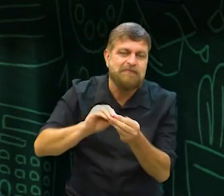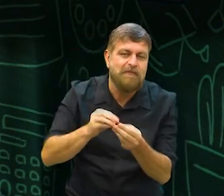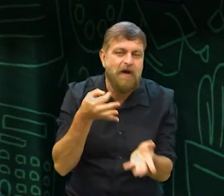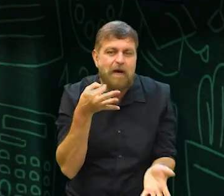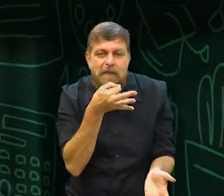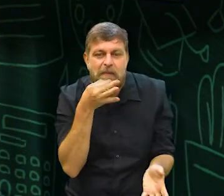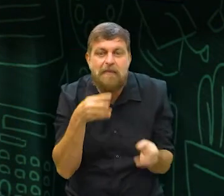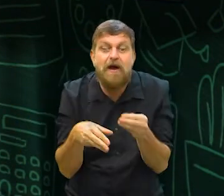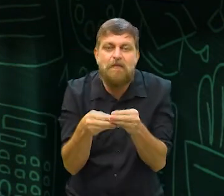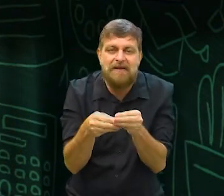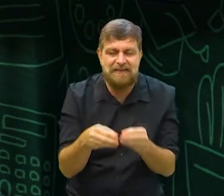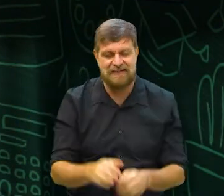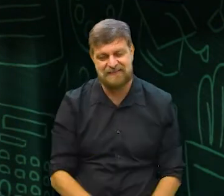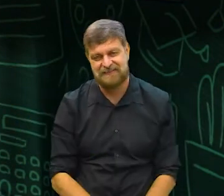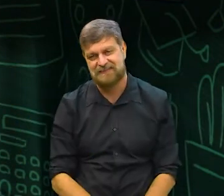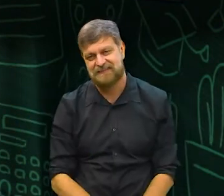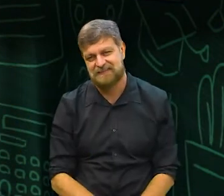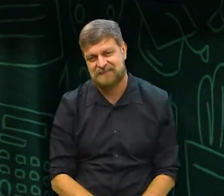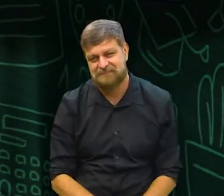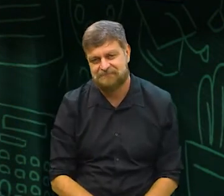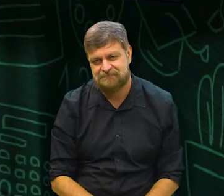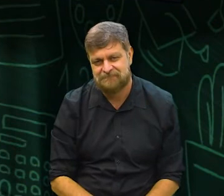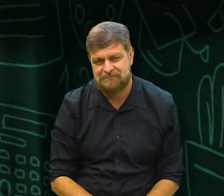você queira falar, por favor, Edgar.